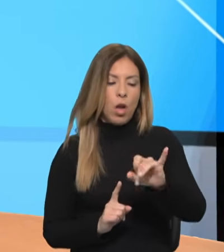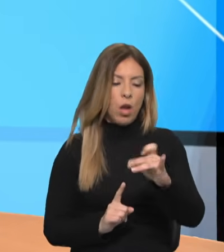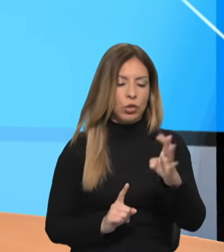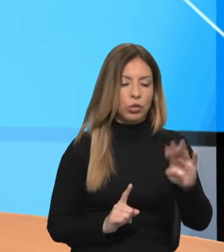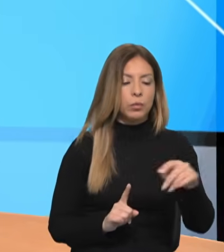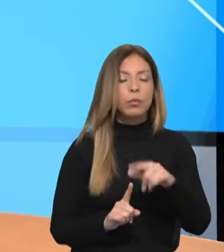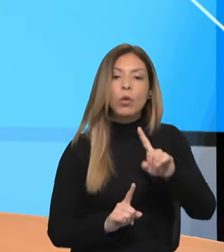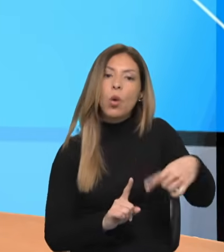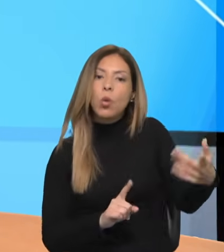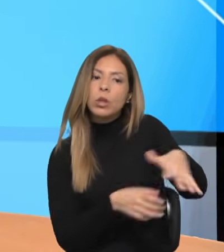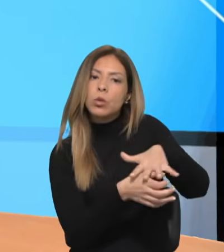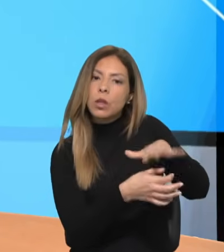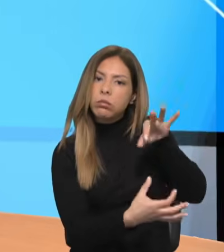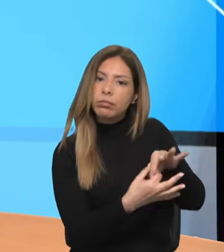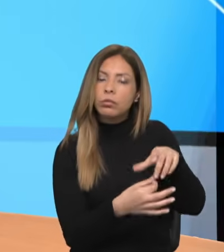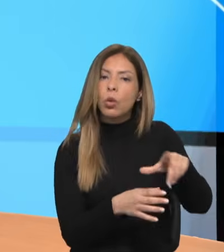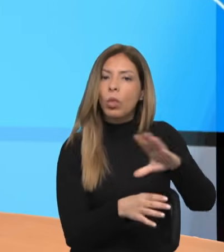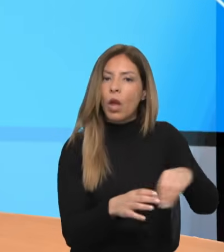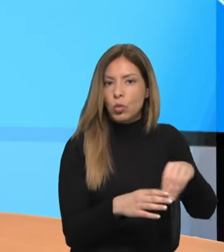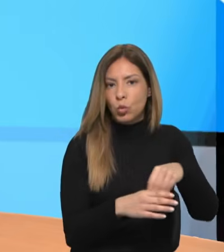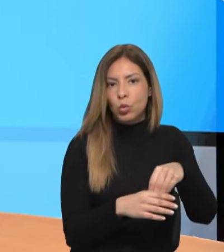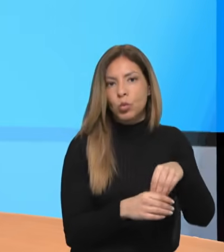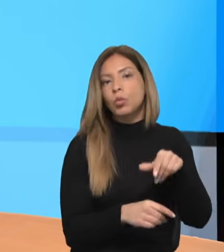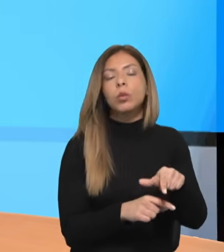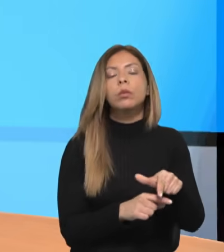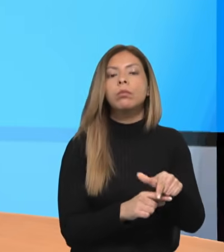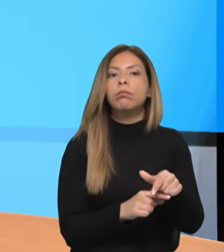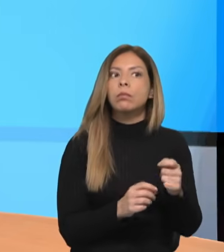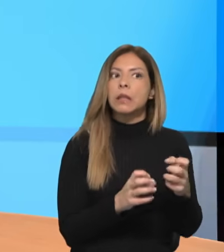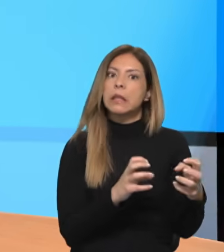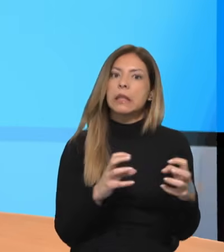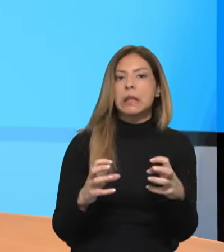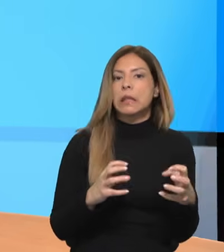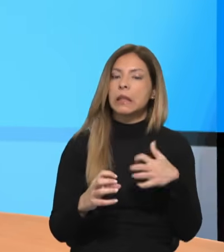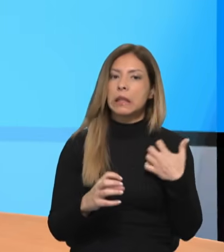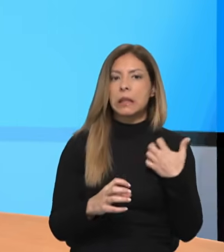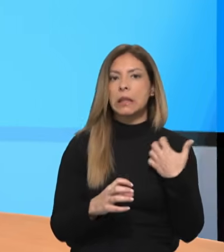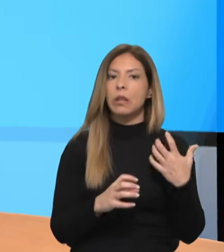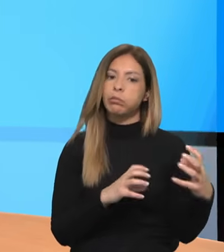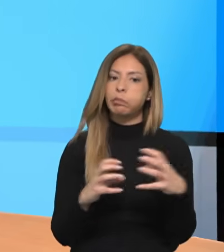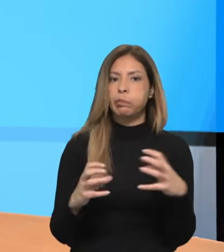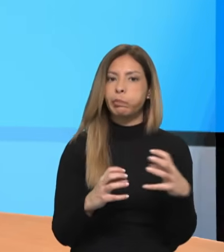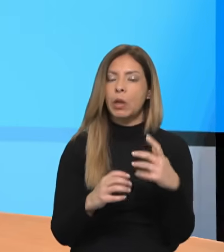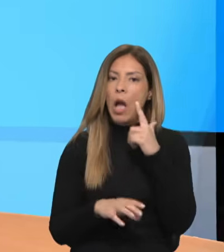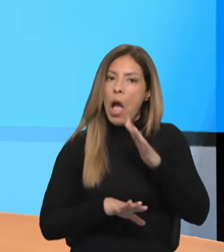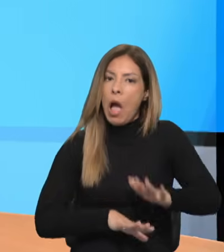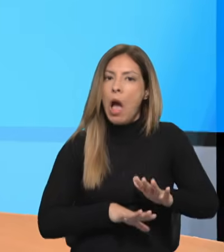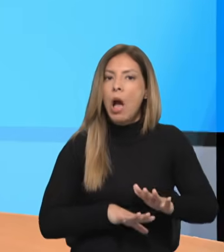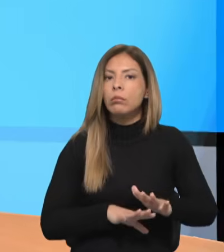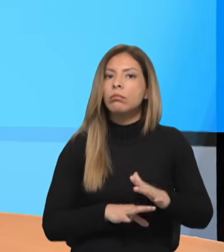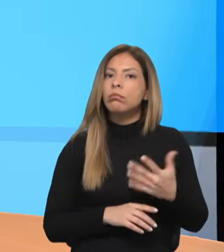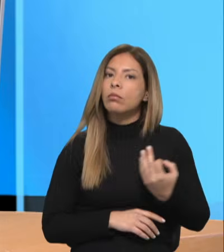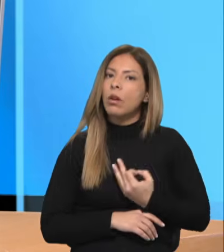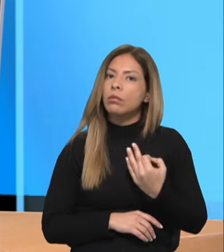cenário internacional é também um contexto cheio de tensões. Aliás, o Conselho Permanente também fala nessa